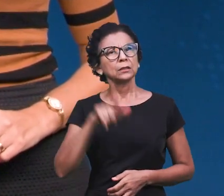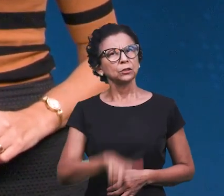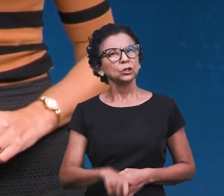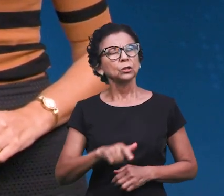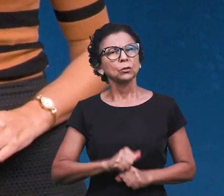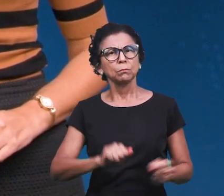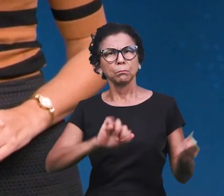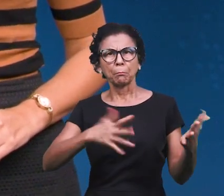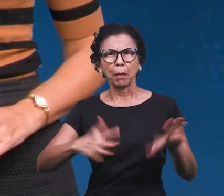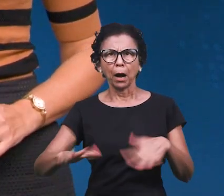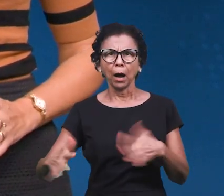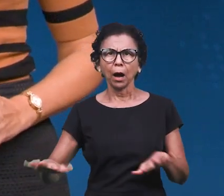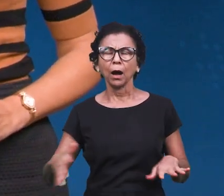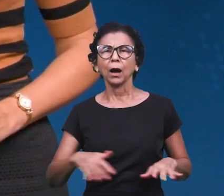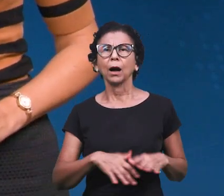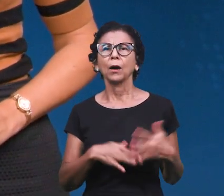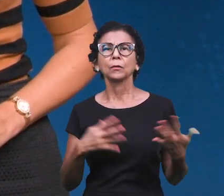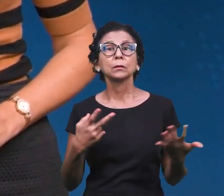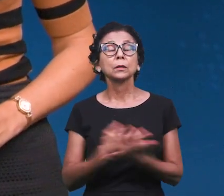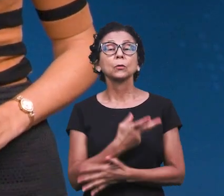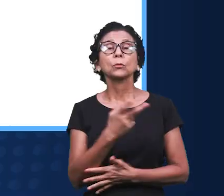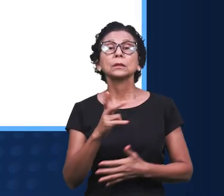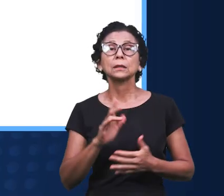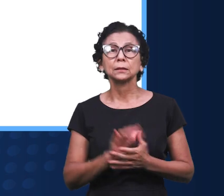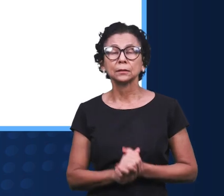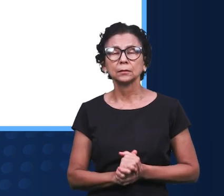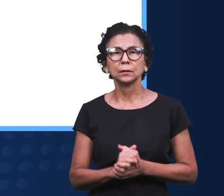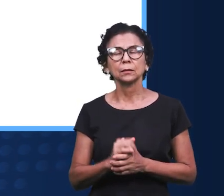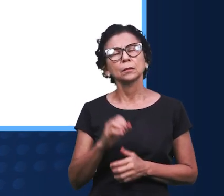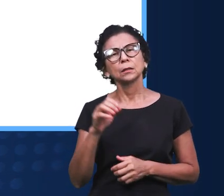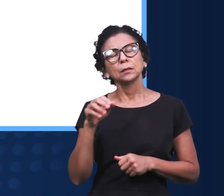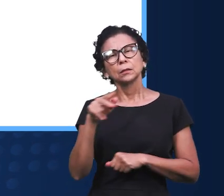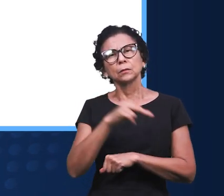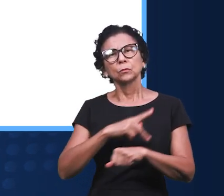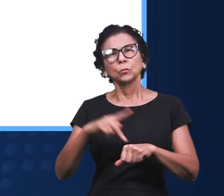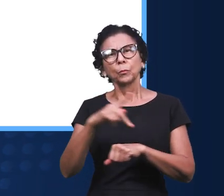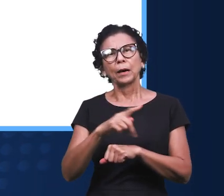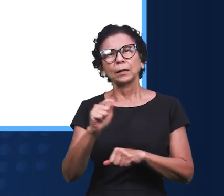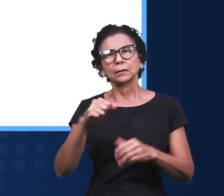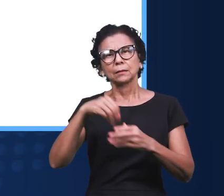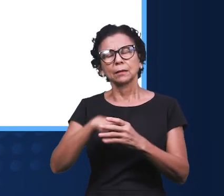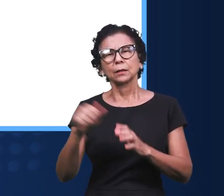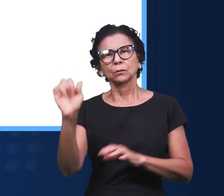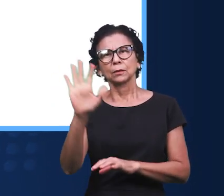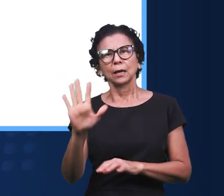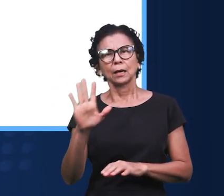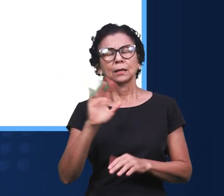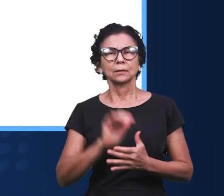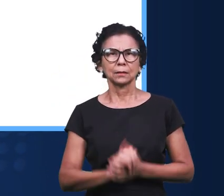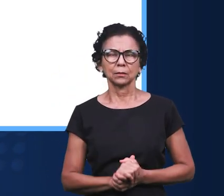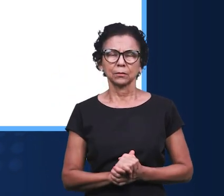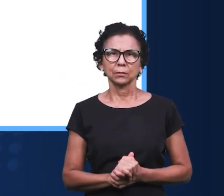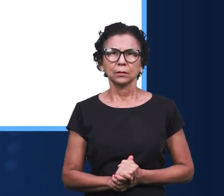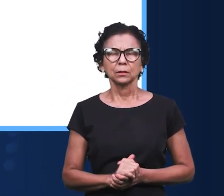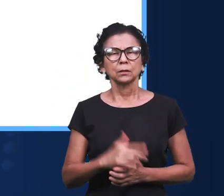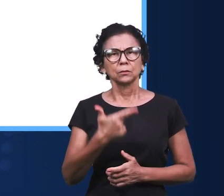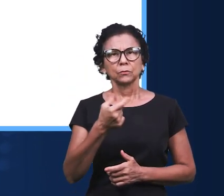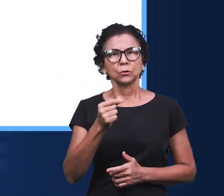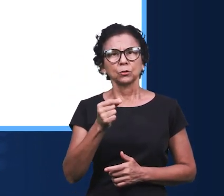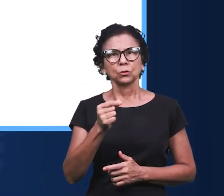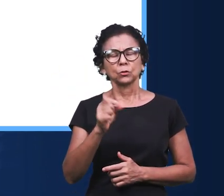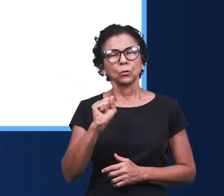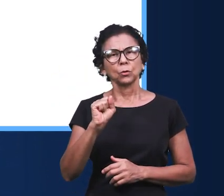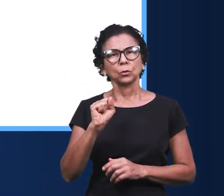sobre terremotos por causa da tragédia que ocorreu em Mianmar no dia 28 de março. Até o fechamento